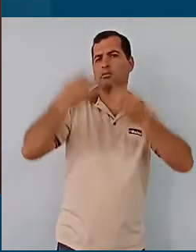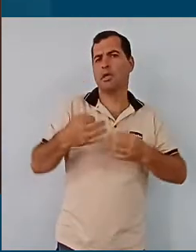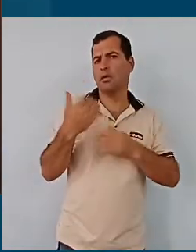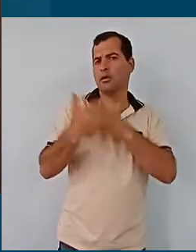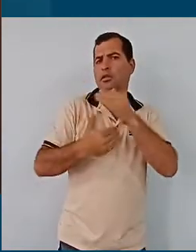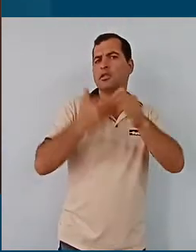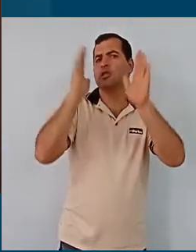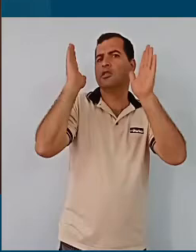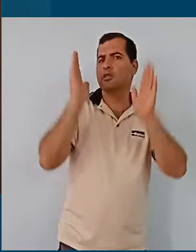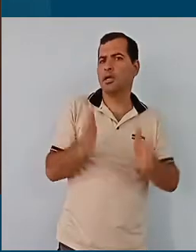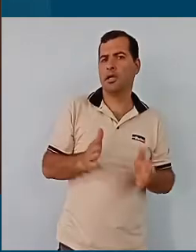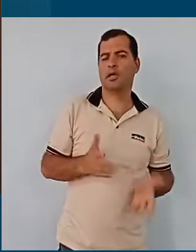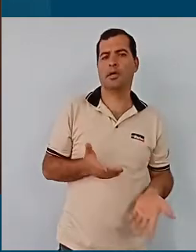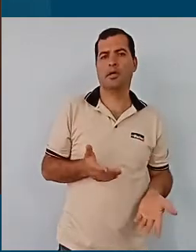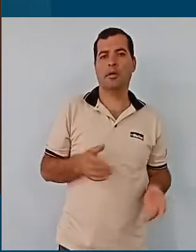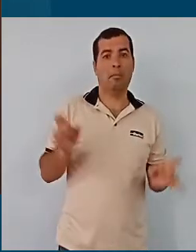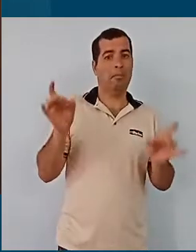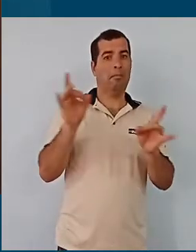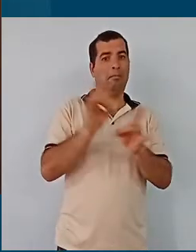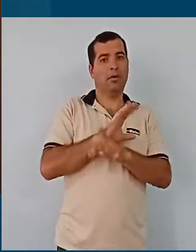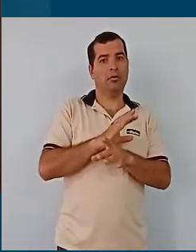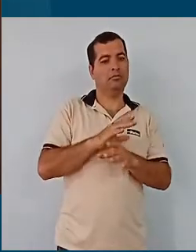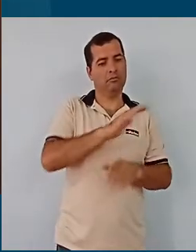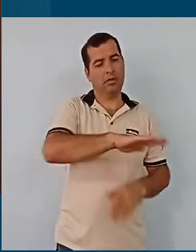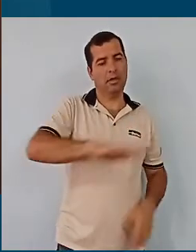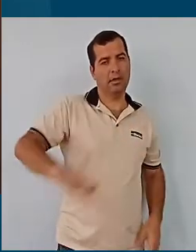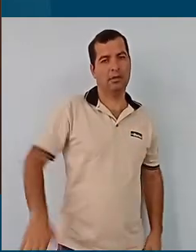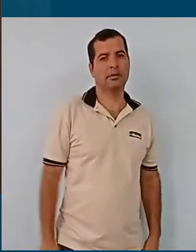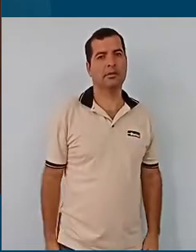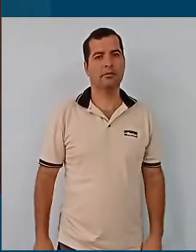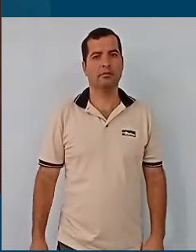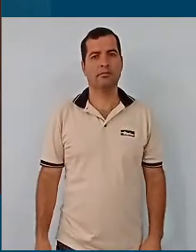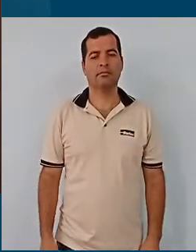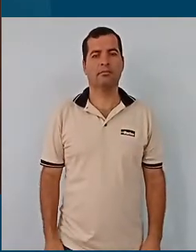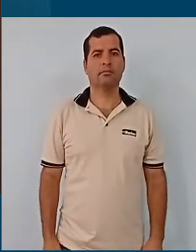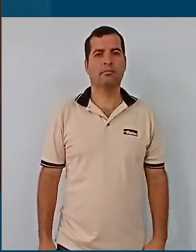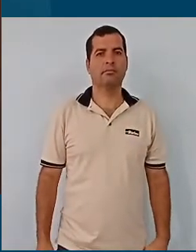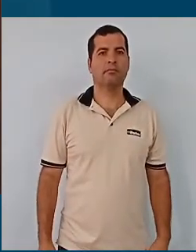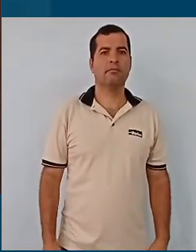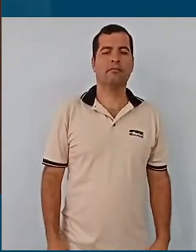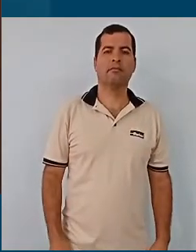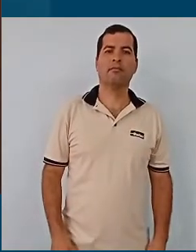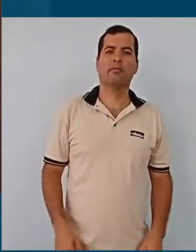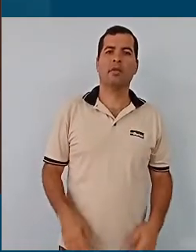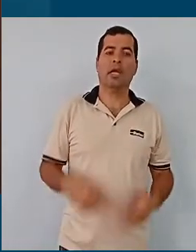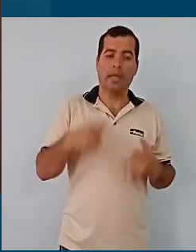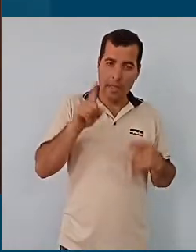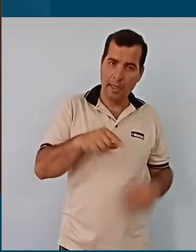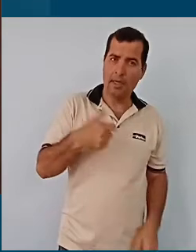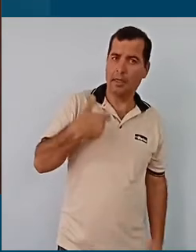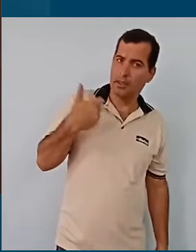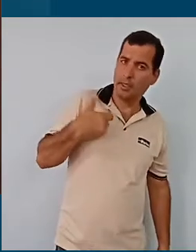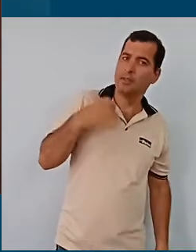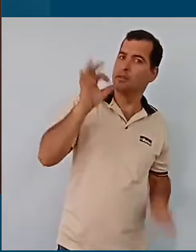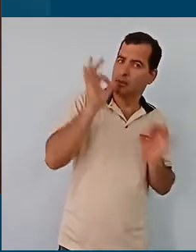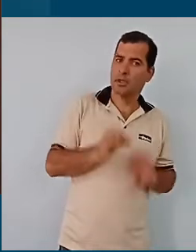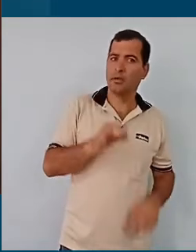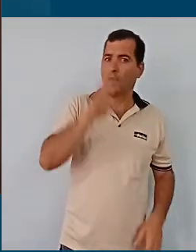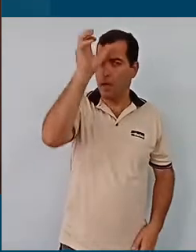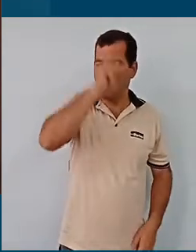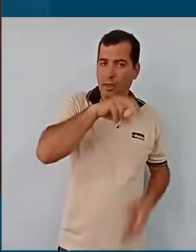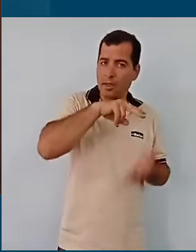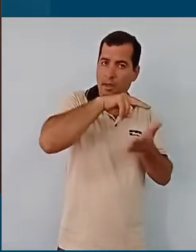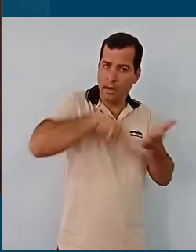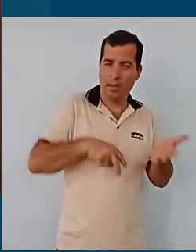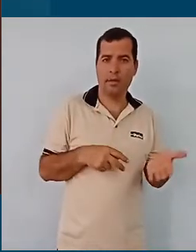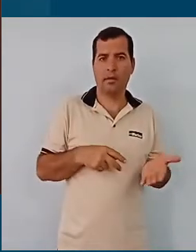desenvolvidas e maduras em todas as crianças. Ele vai dizer, essa é precisamente a idade em que se começa a aprender a ler em um país